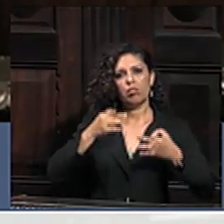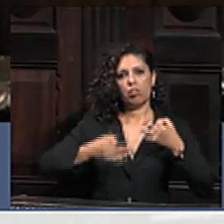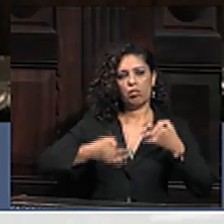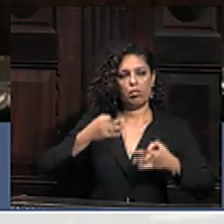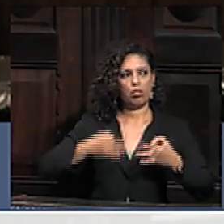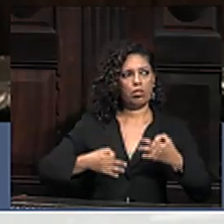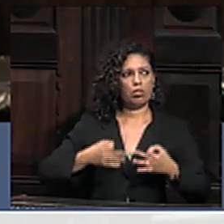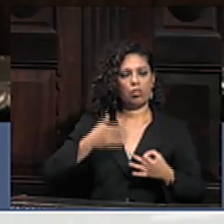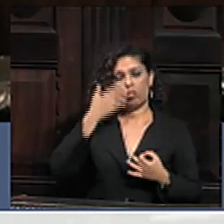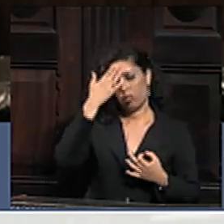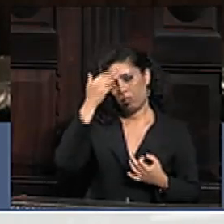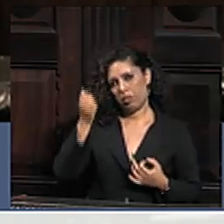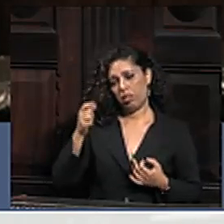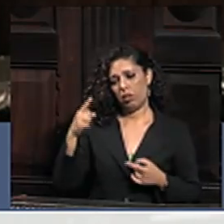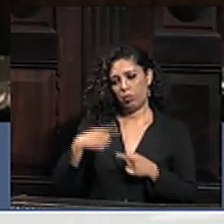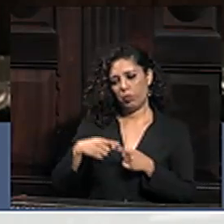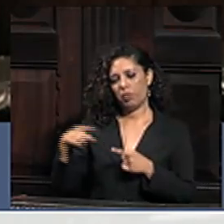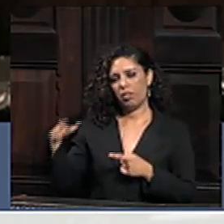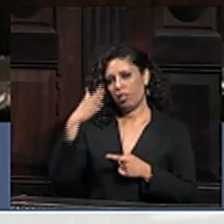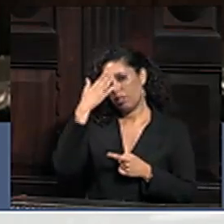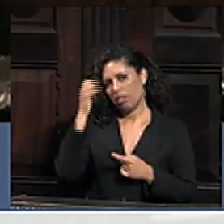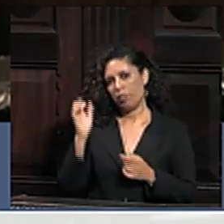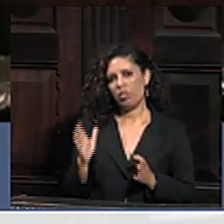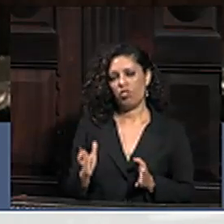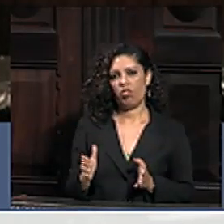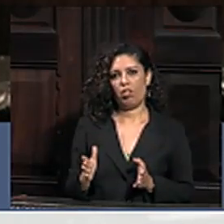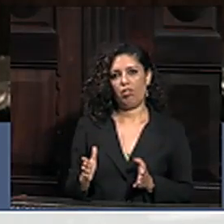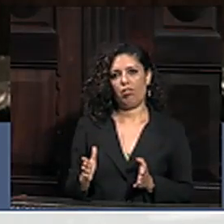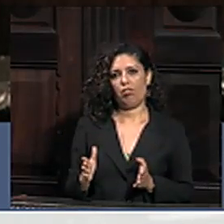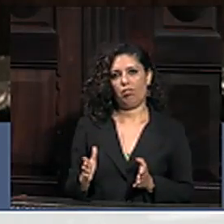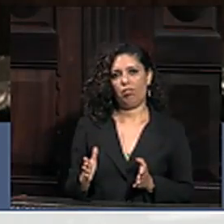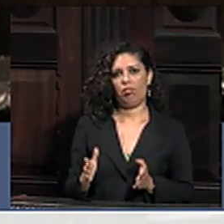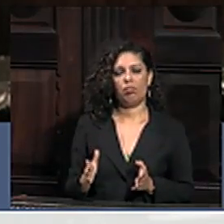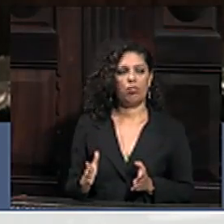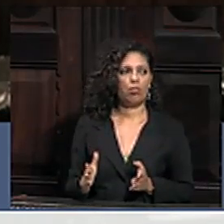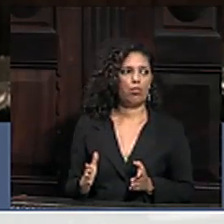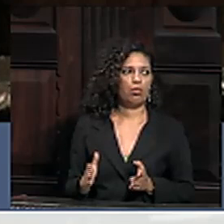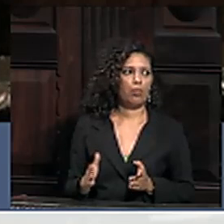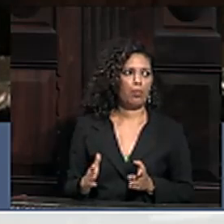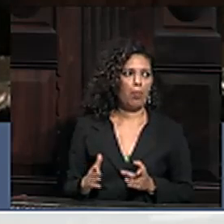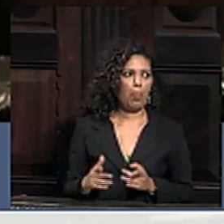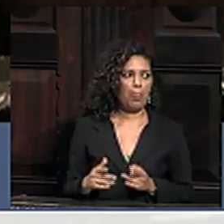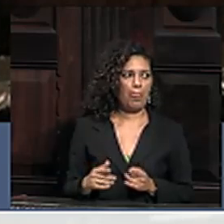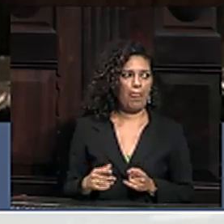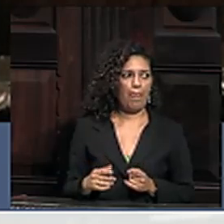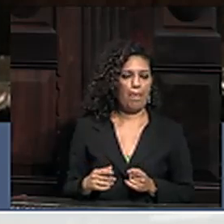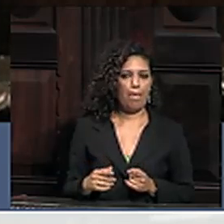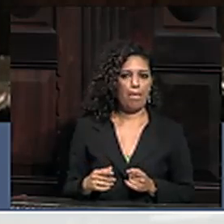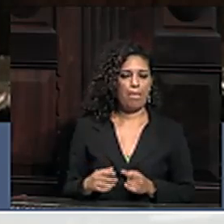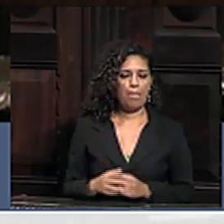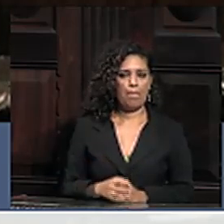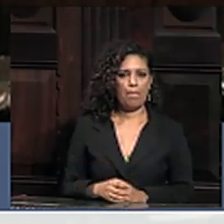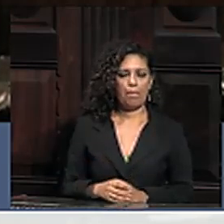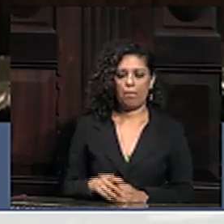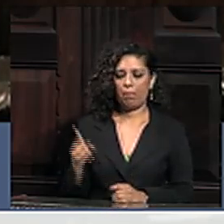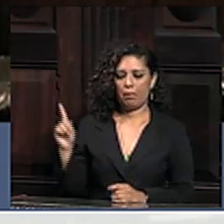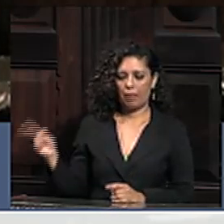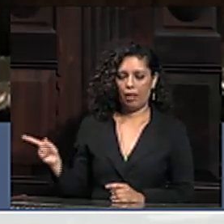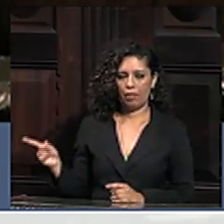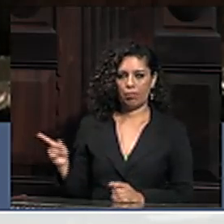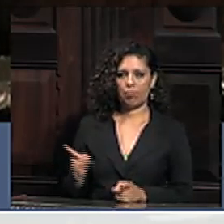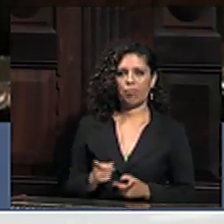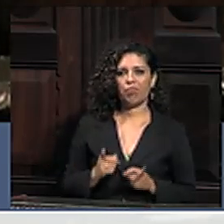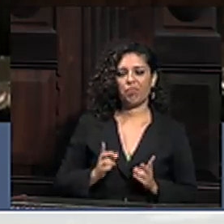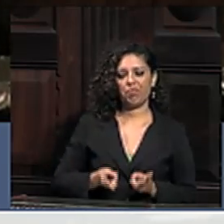delineou das eleições presidenciais, seja ele agora o ministro da Justiça para conduzir um pacto nacional